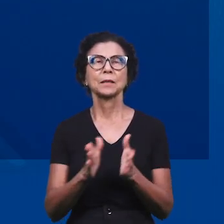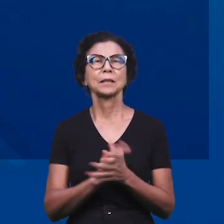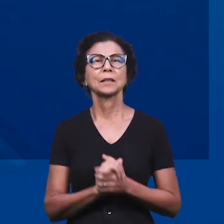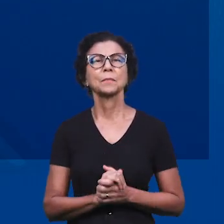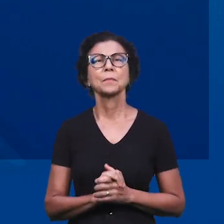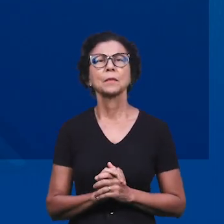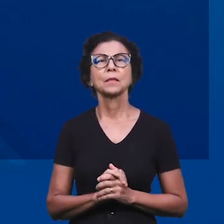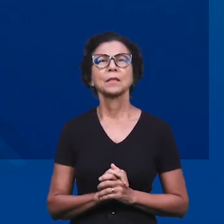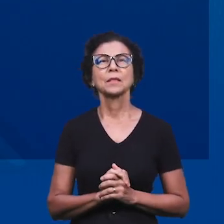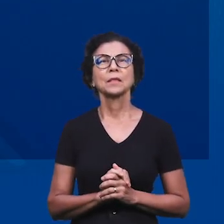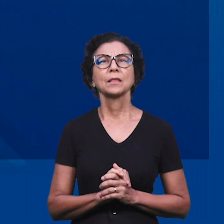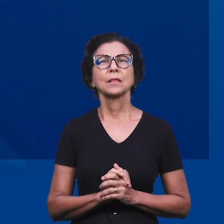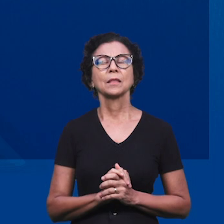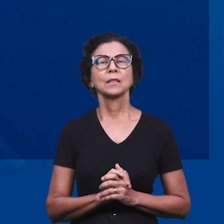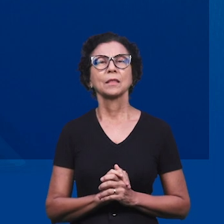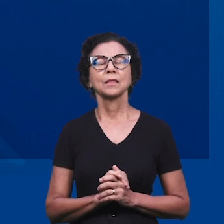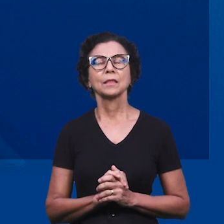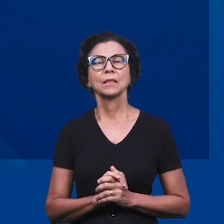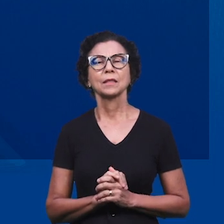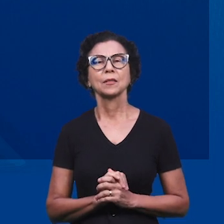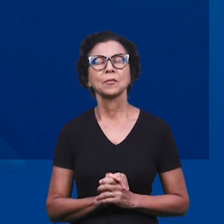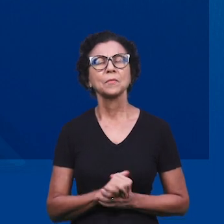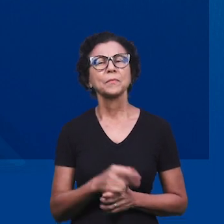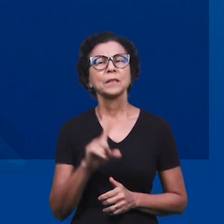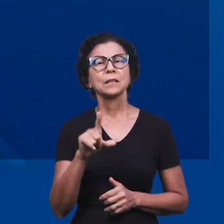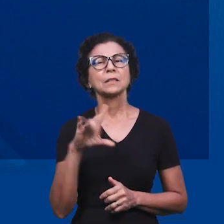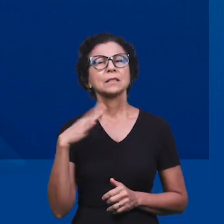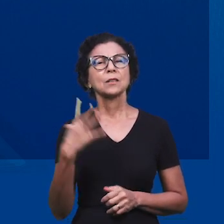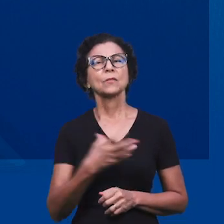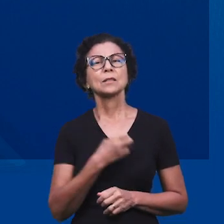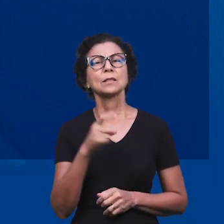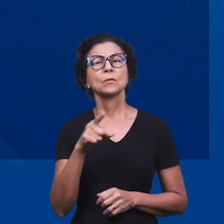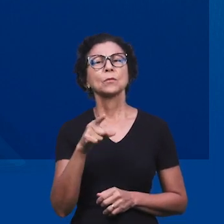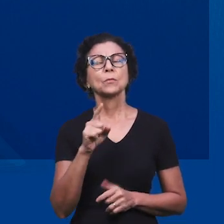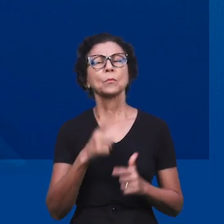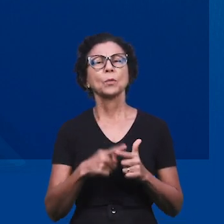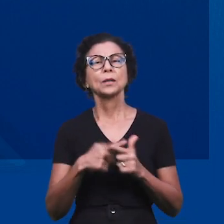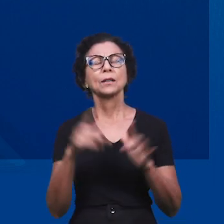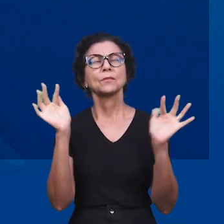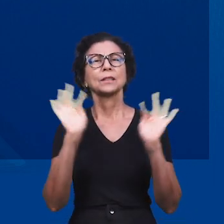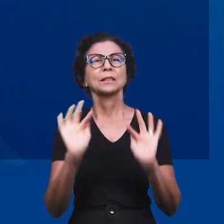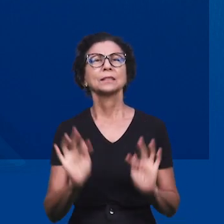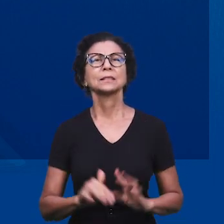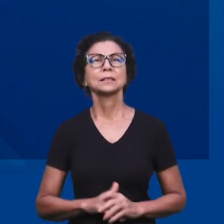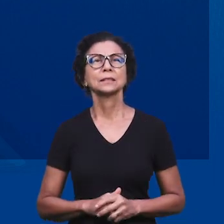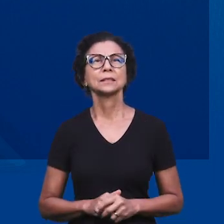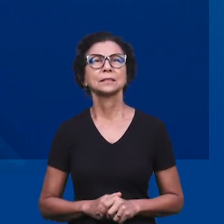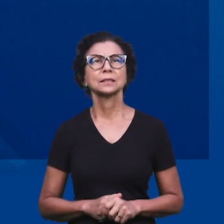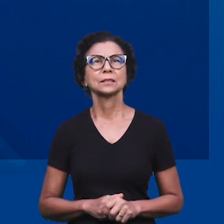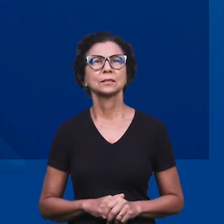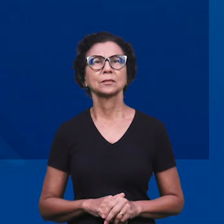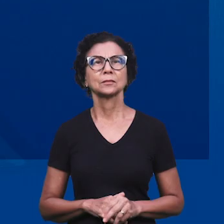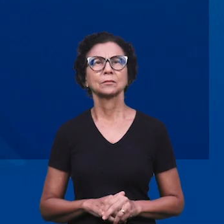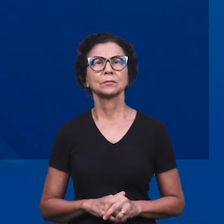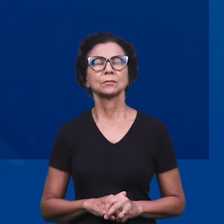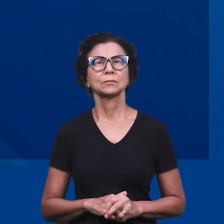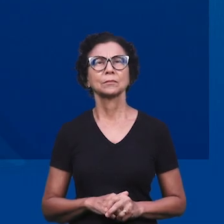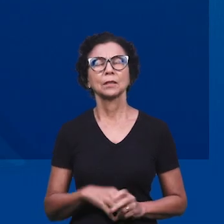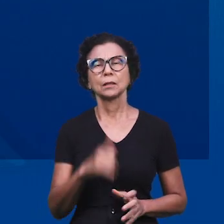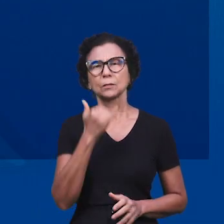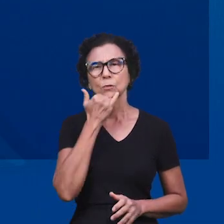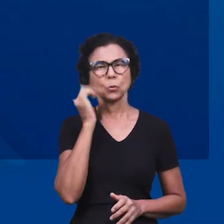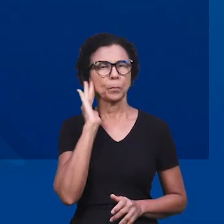nossa salvação? Ter o nosso nome escrito no livro da vida. A paz do Senhor, irmãos. Pergunta para